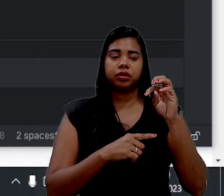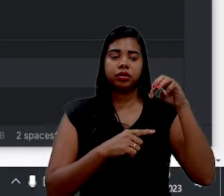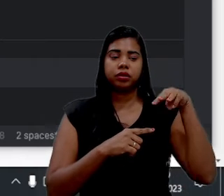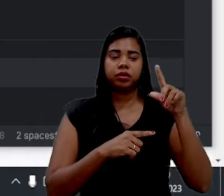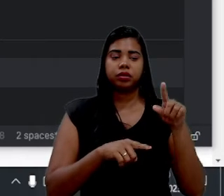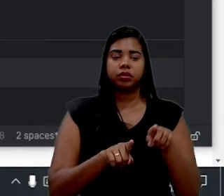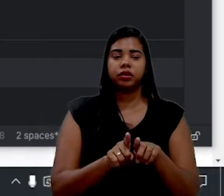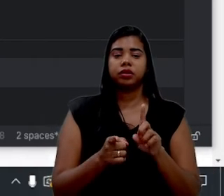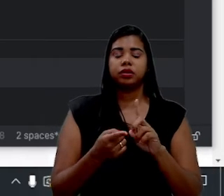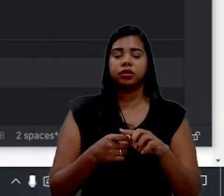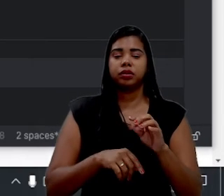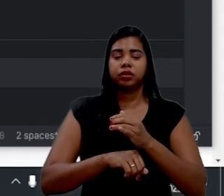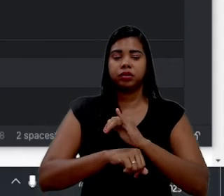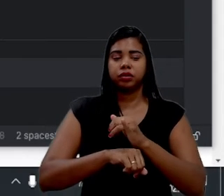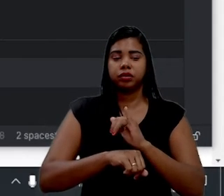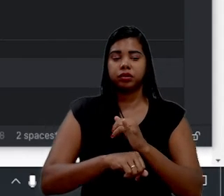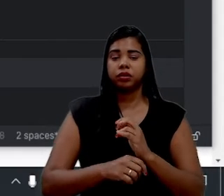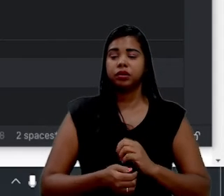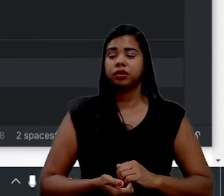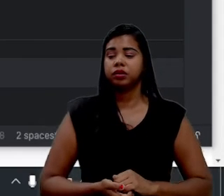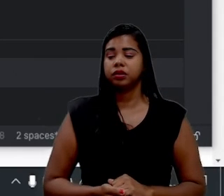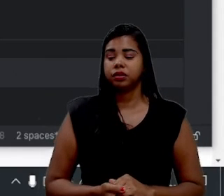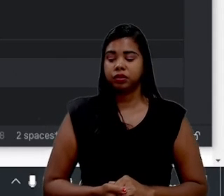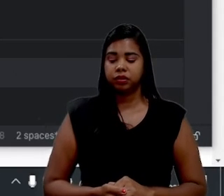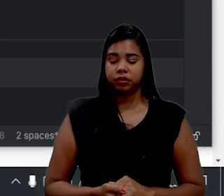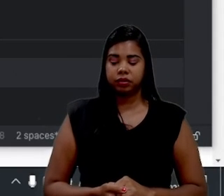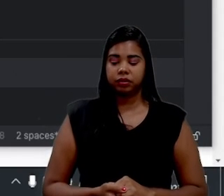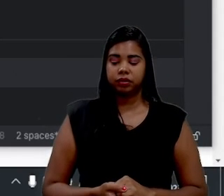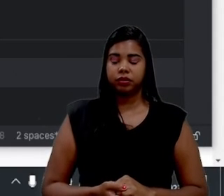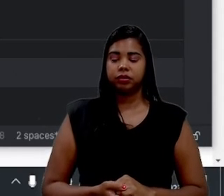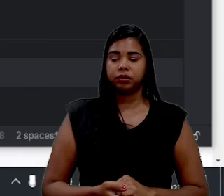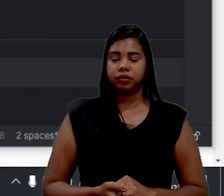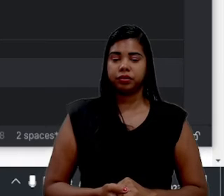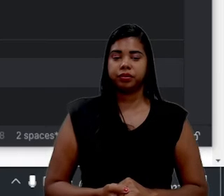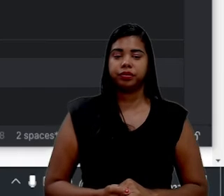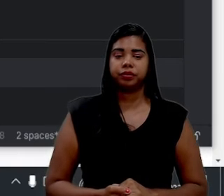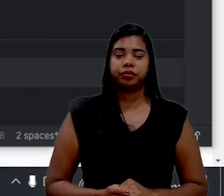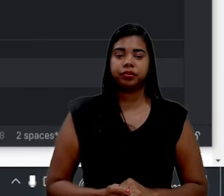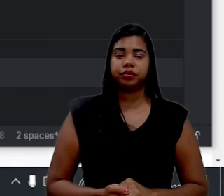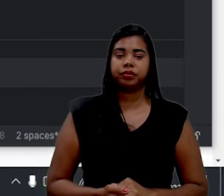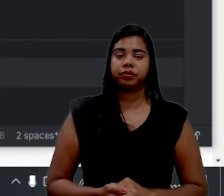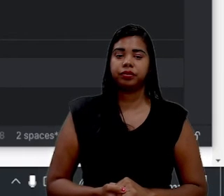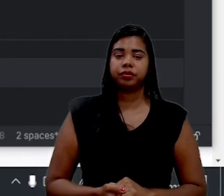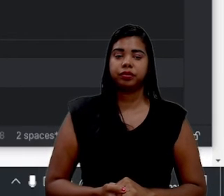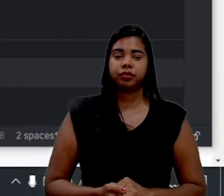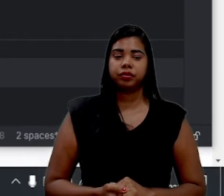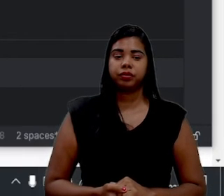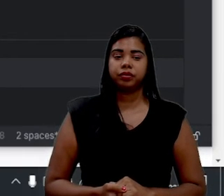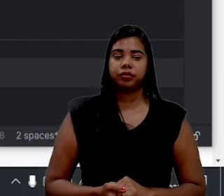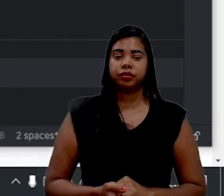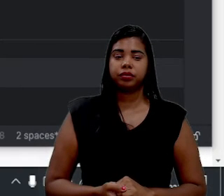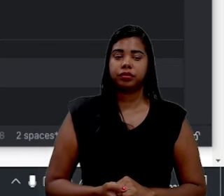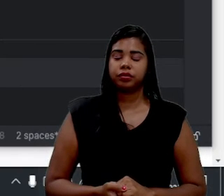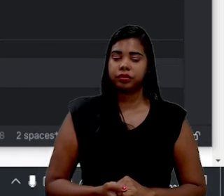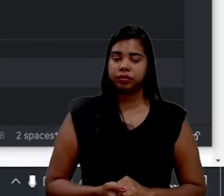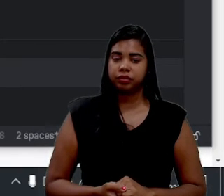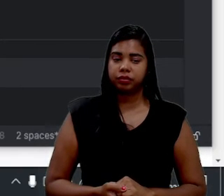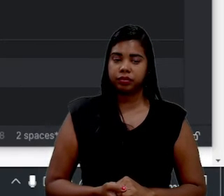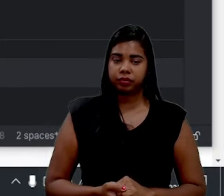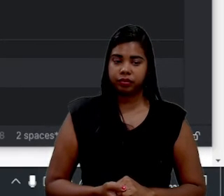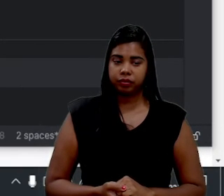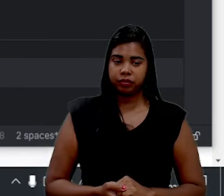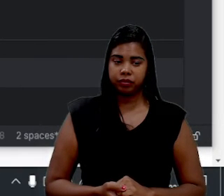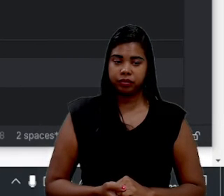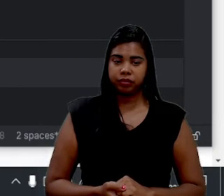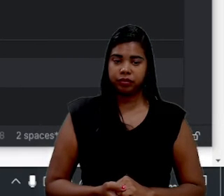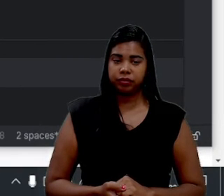até no YouTube, rapidinho para vocês aí aprofundarem, né, pegarem um pouco, quem não conhece, né, que é